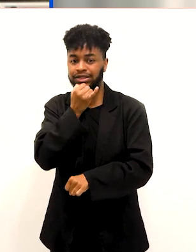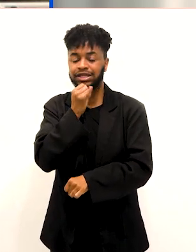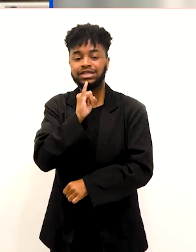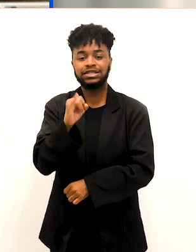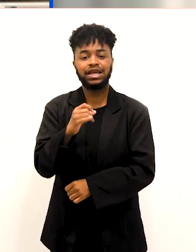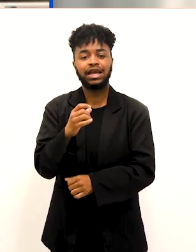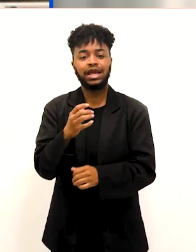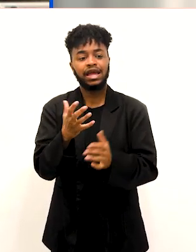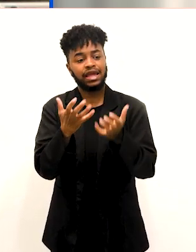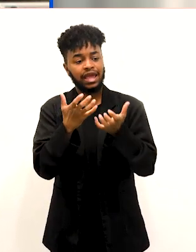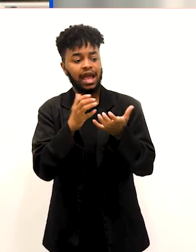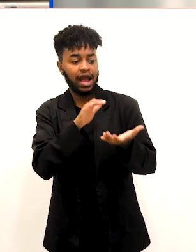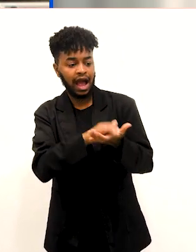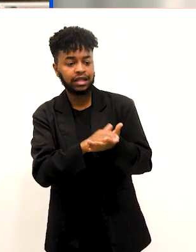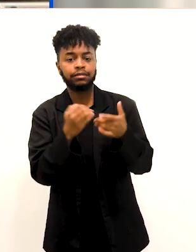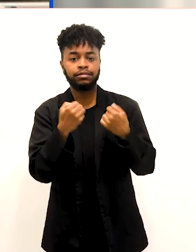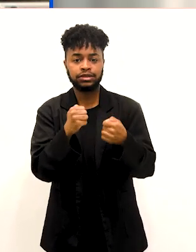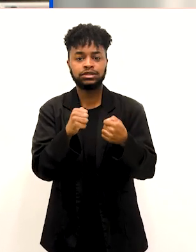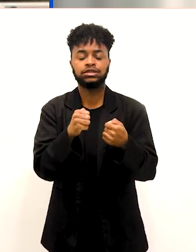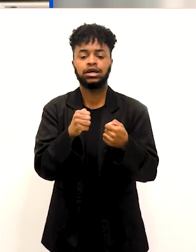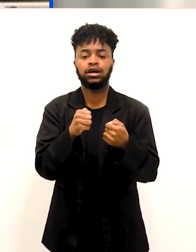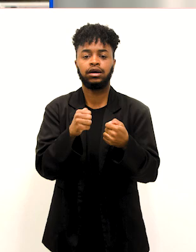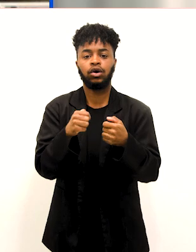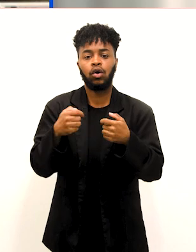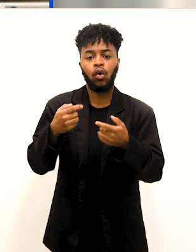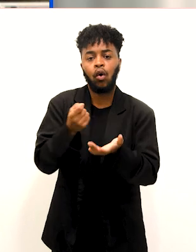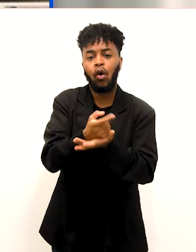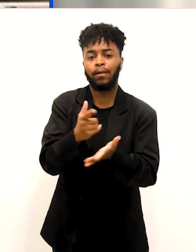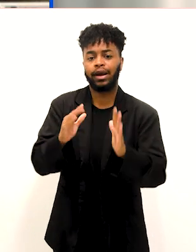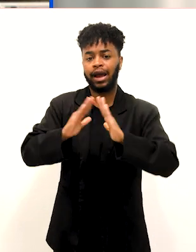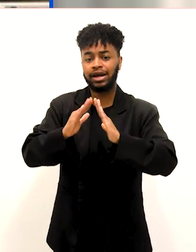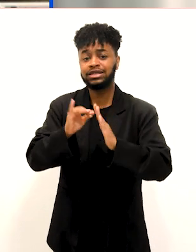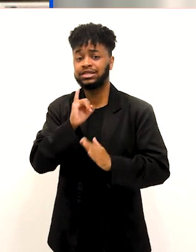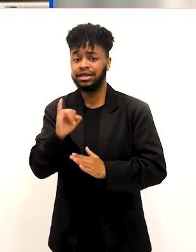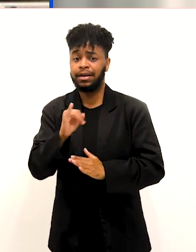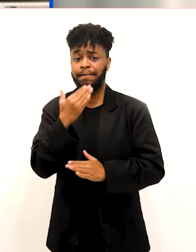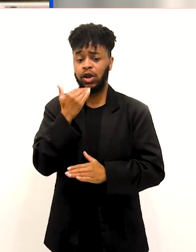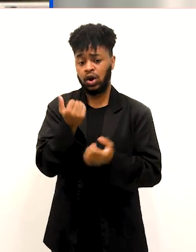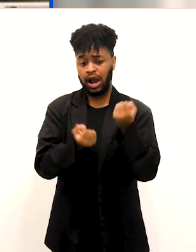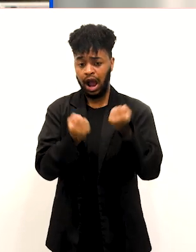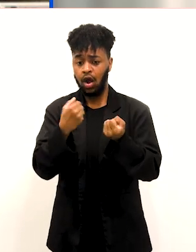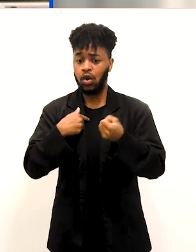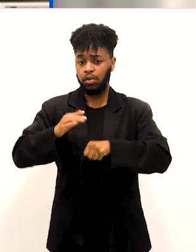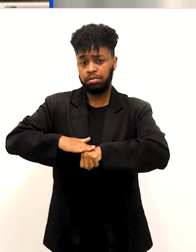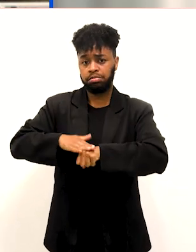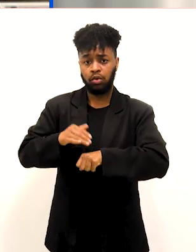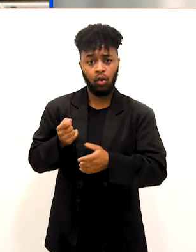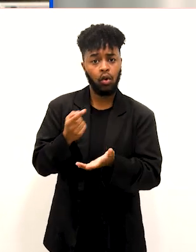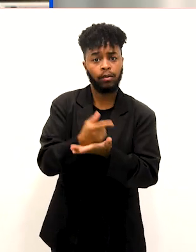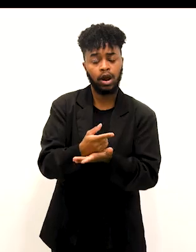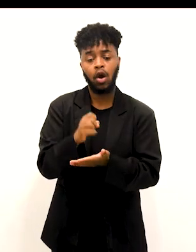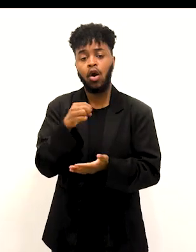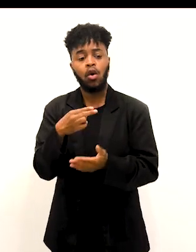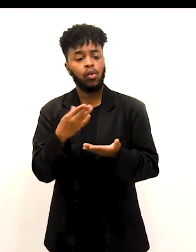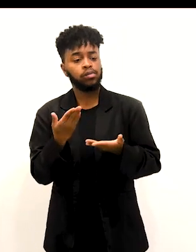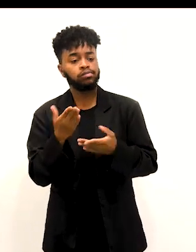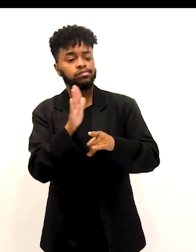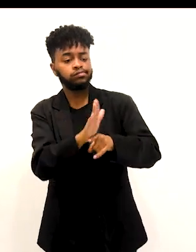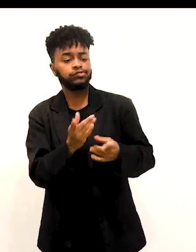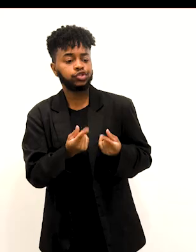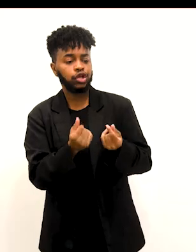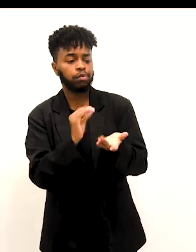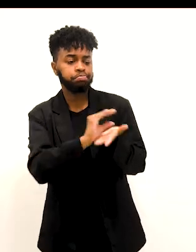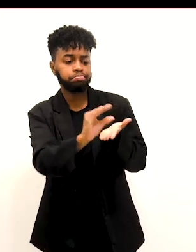casa quer casa, e eu tenho que ter um carro, o melhor carro que eu posso ter, eu tenho que prover a minha família da melhor forma. A gente meio